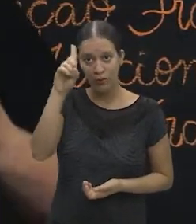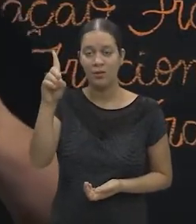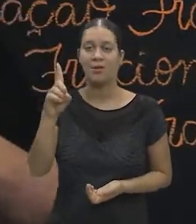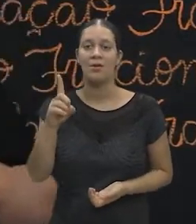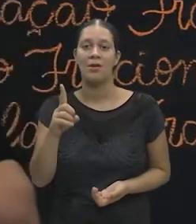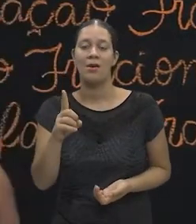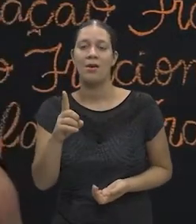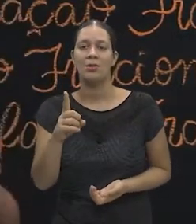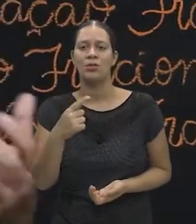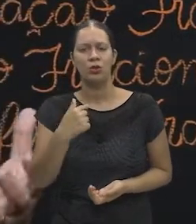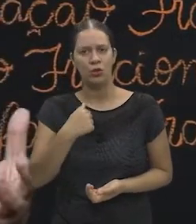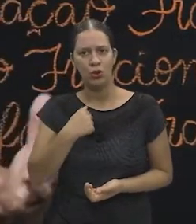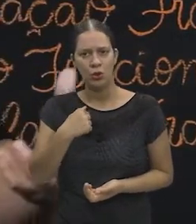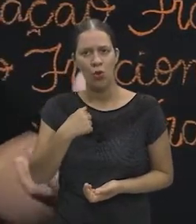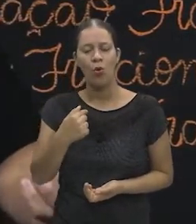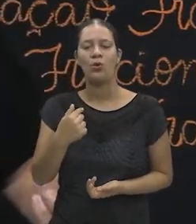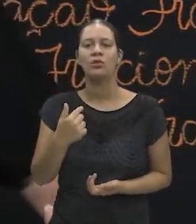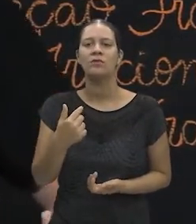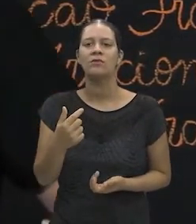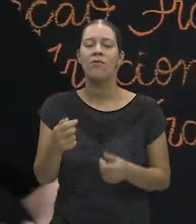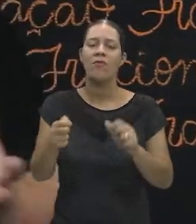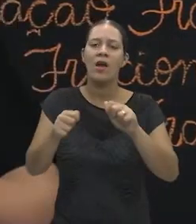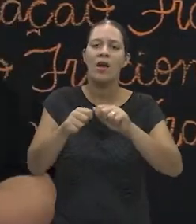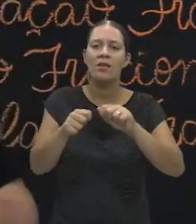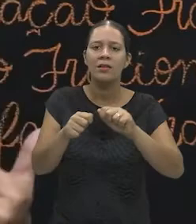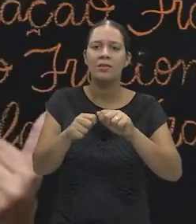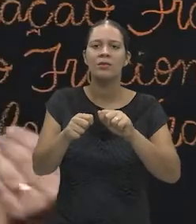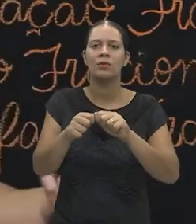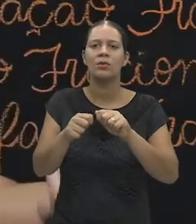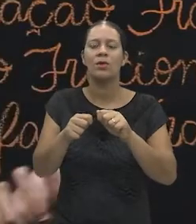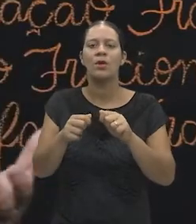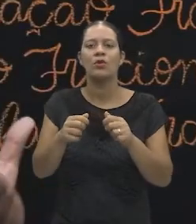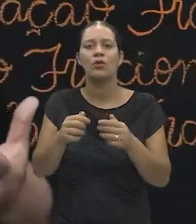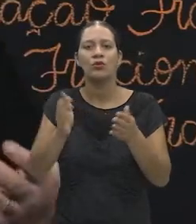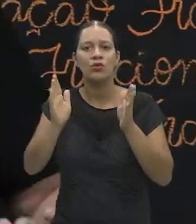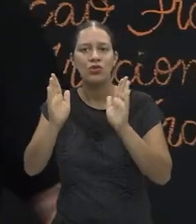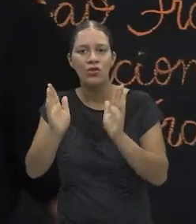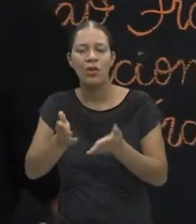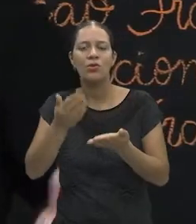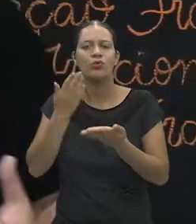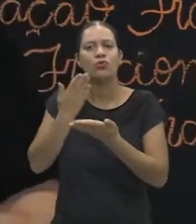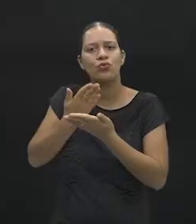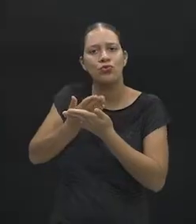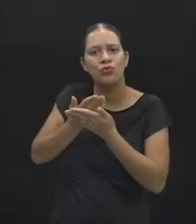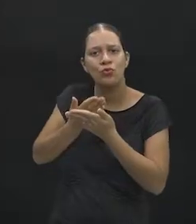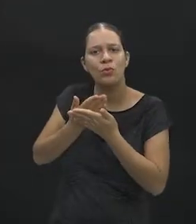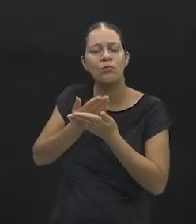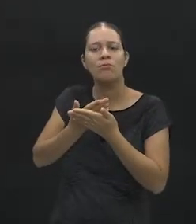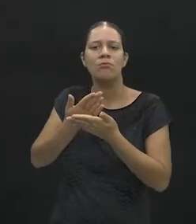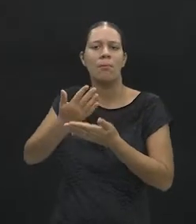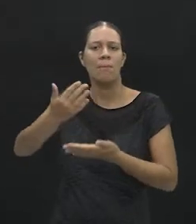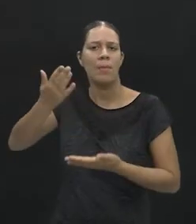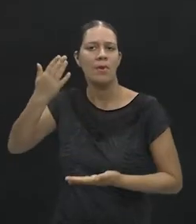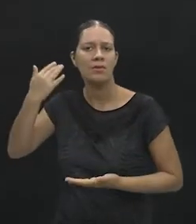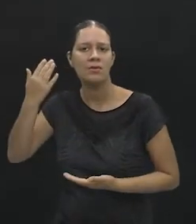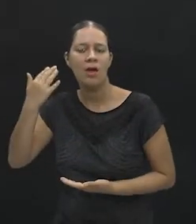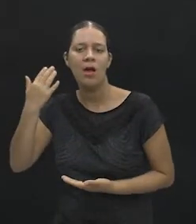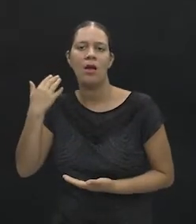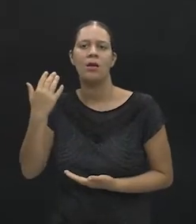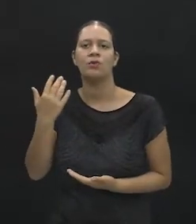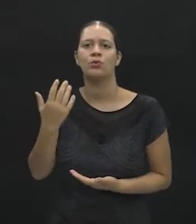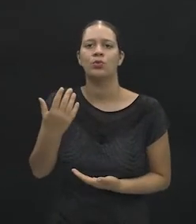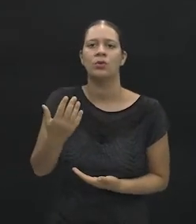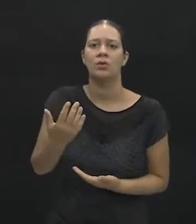cotidiano, bem, assim, não de todos que estão vendo o vídeo, mas alguém já escutou falar em garimpo. Como é que eu, lá no garimpo, eu